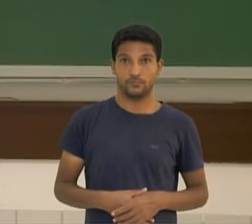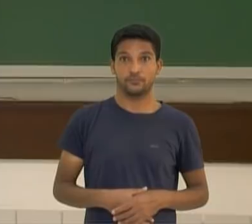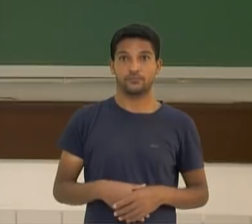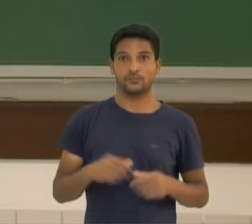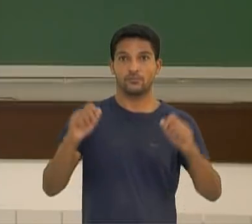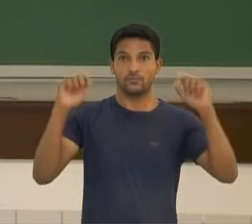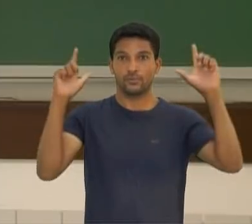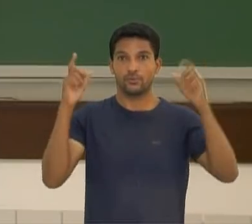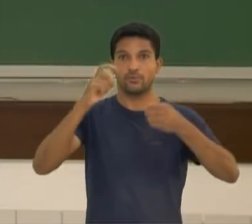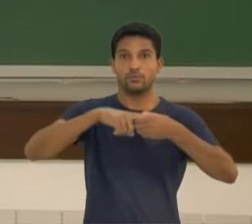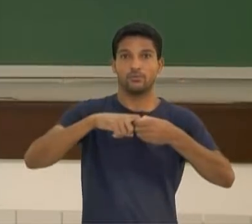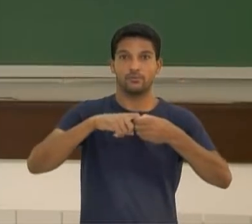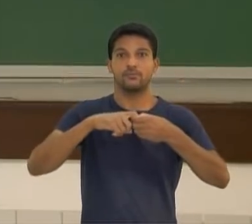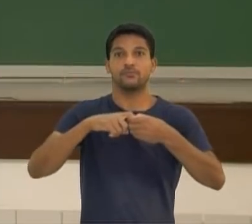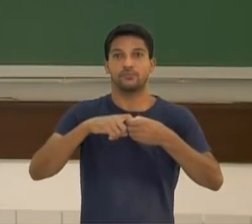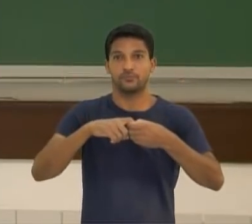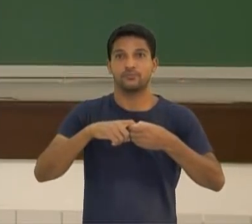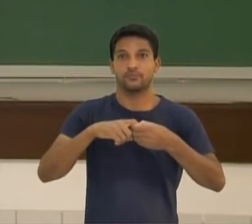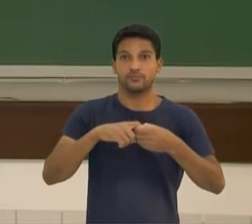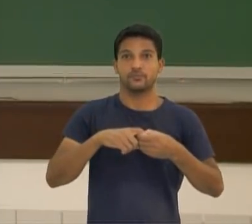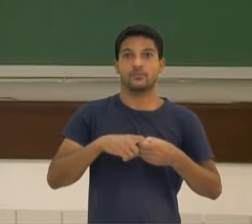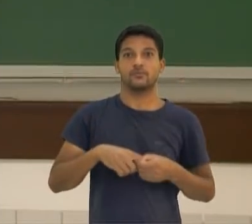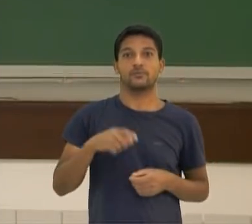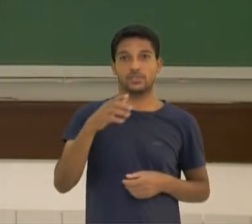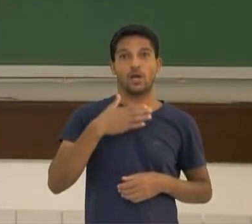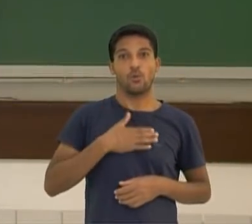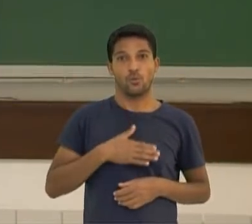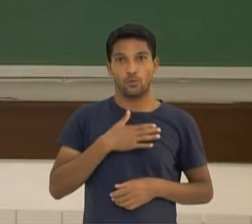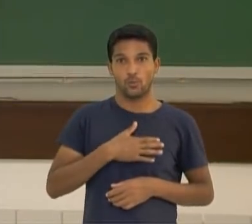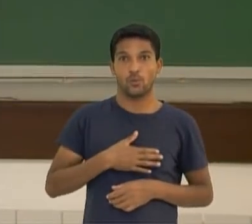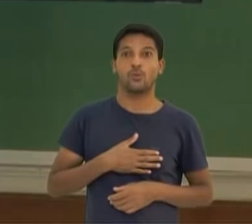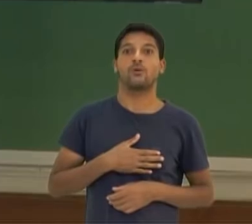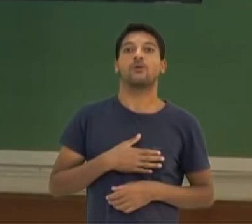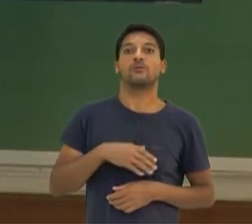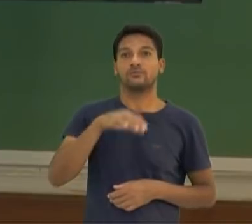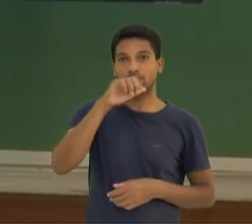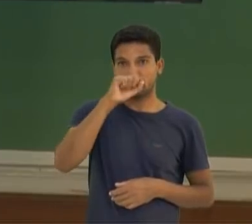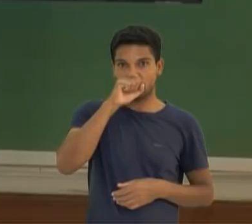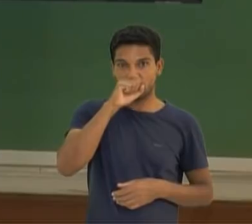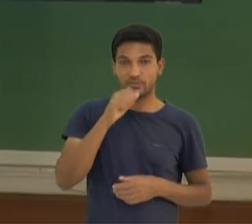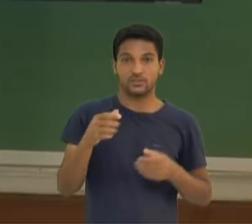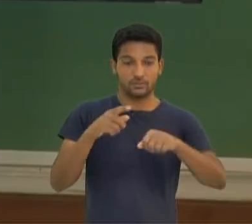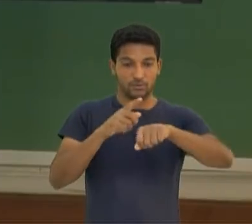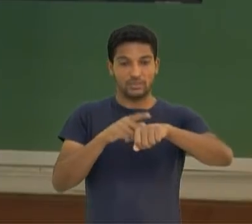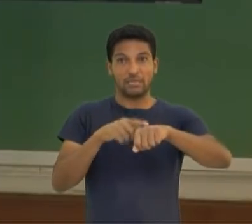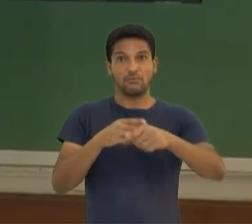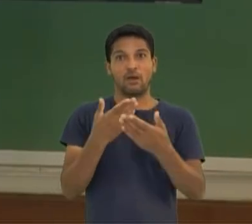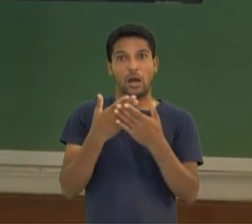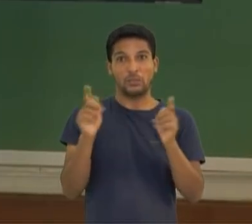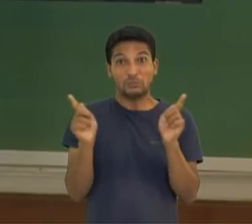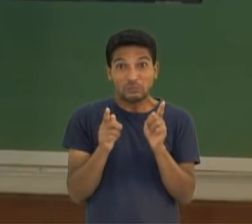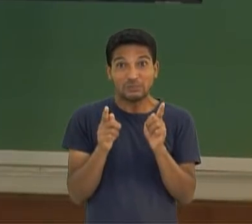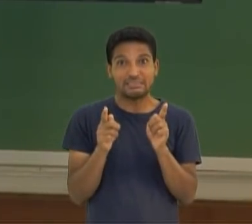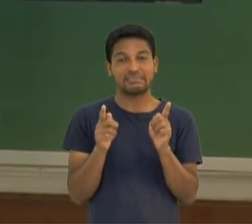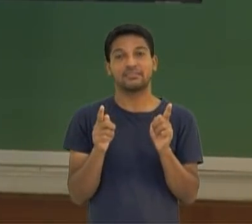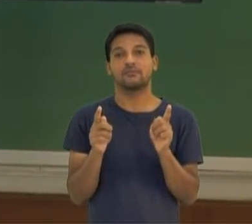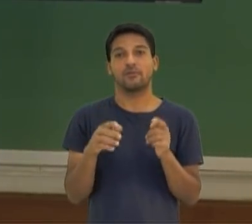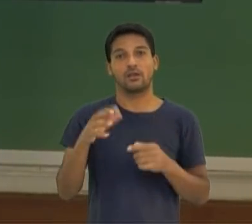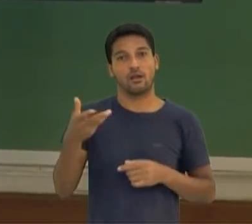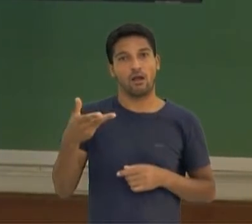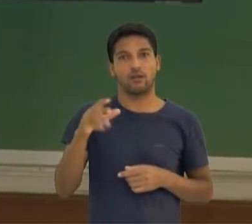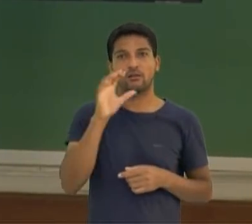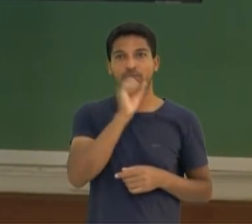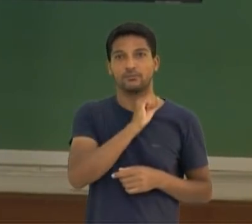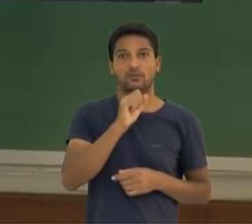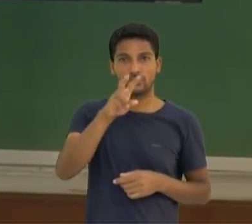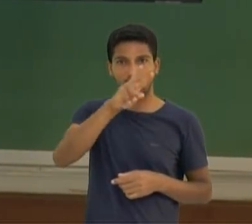Muito bem, galera, voltamos, dei aquela respirada, o nosso tempo de aula também está meio curto, então eu vou passar rapidinho, né? Você lê o texto, né,